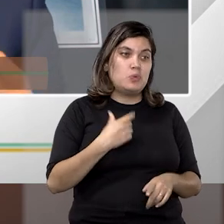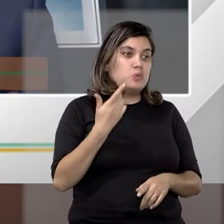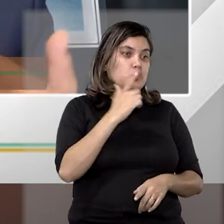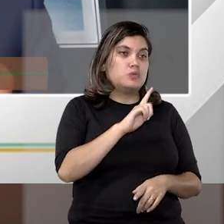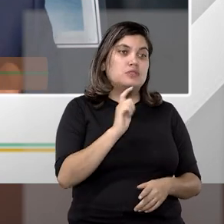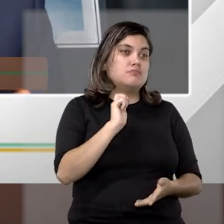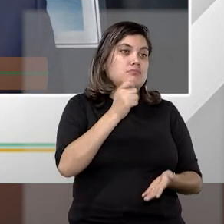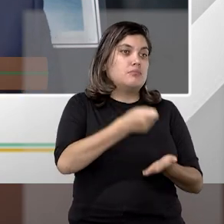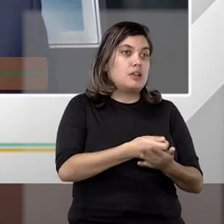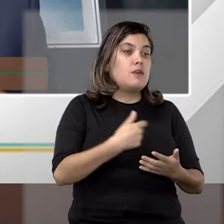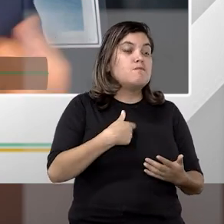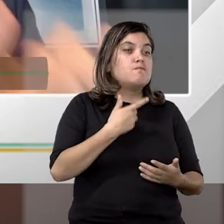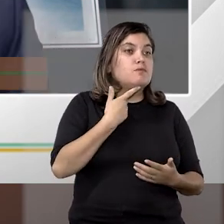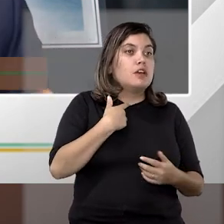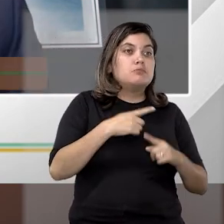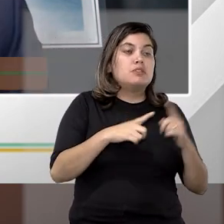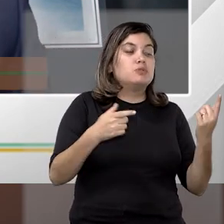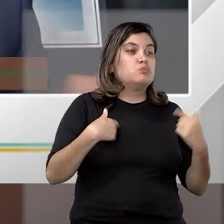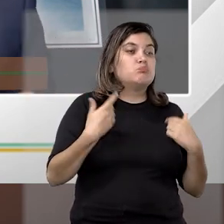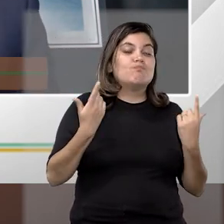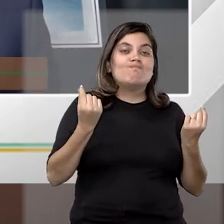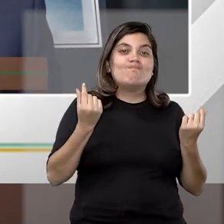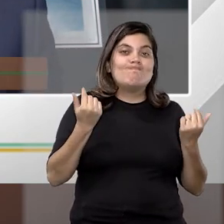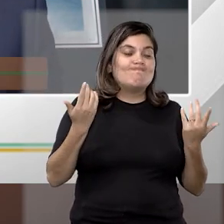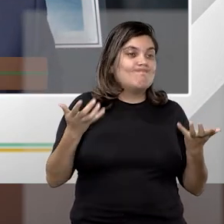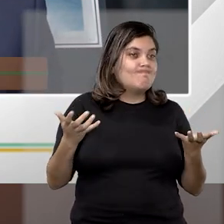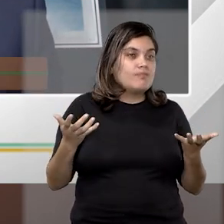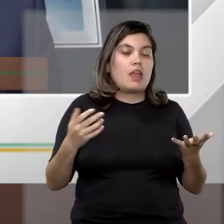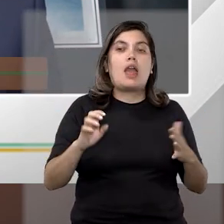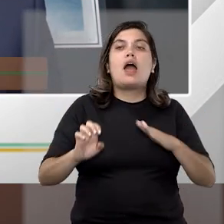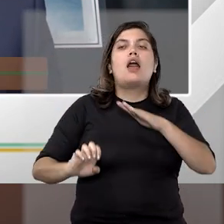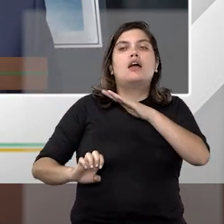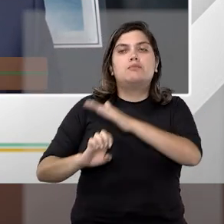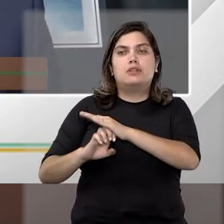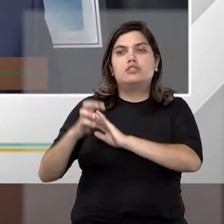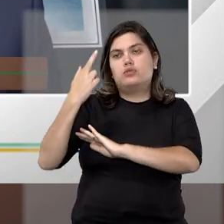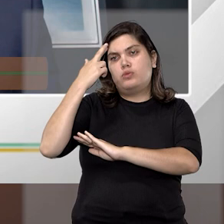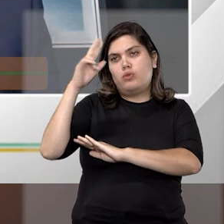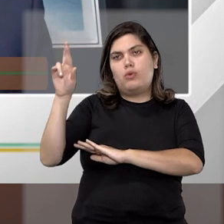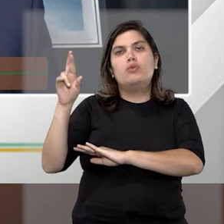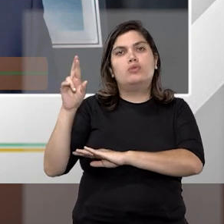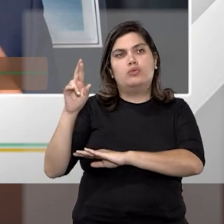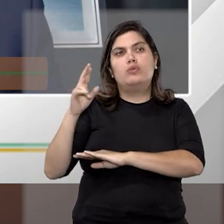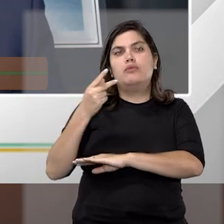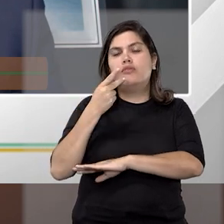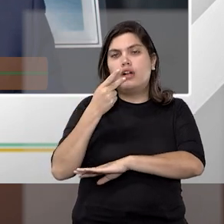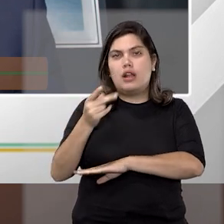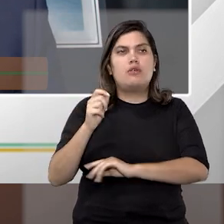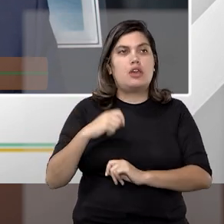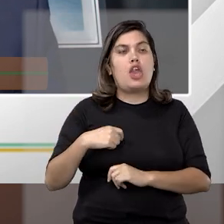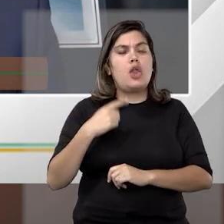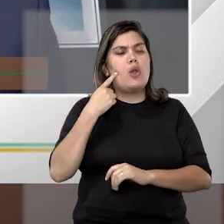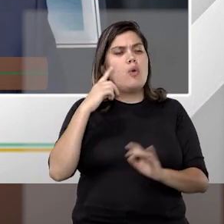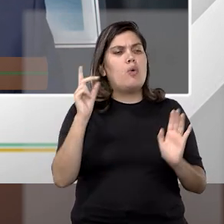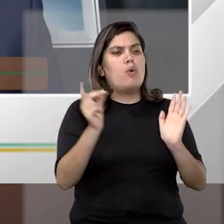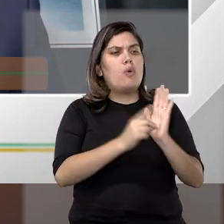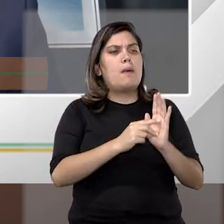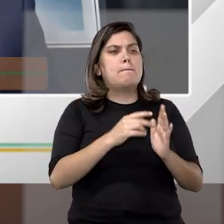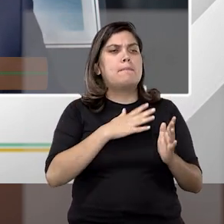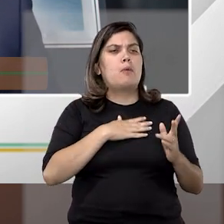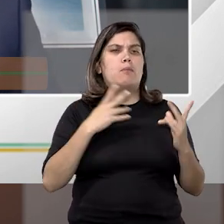mais do que isso eu não tenho condições de pagar eu queria muito de pagar mas eu não tenho o dono da empresa pode ser Olha eu